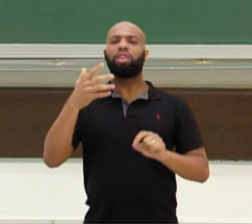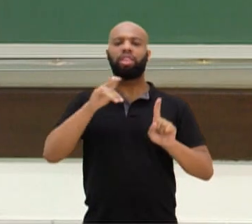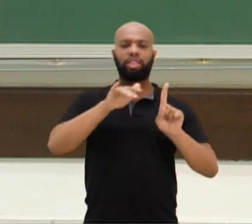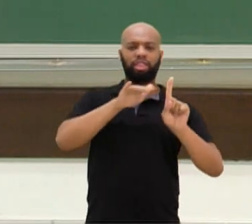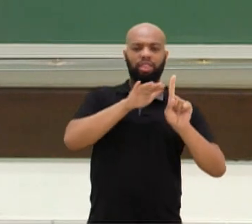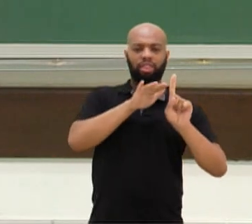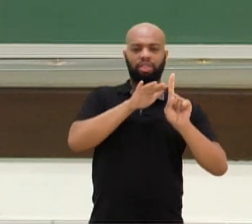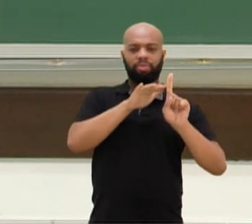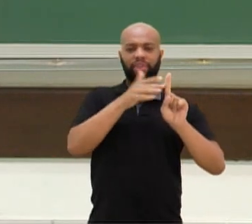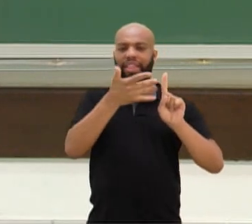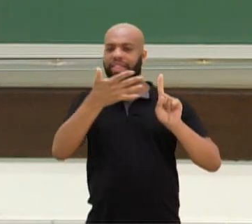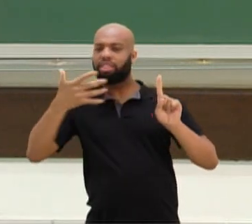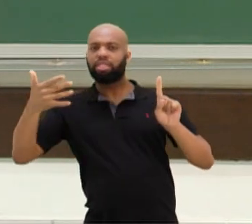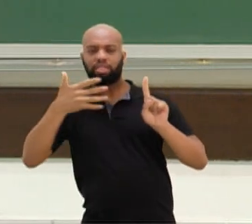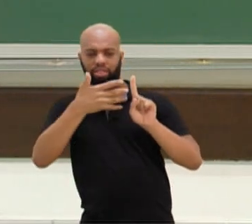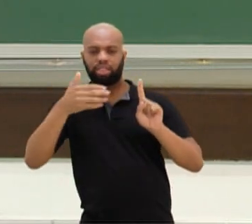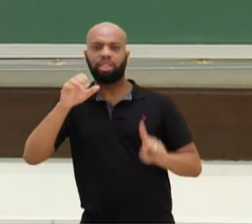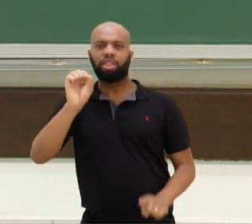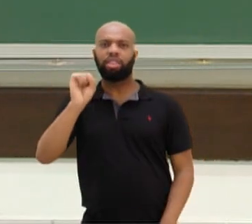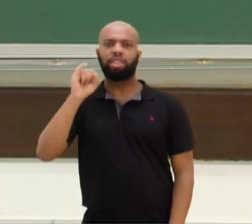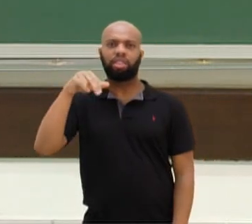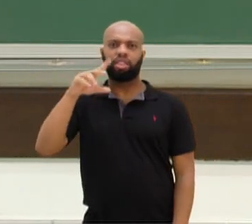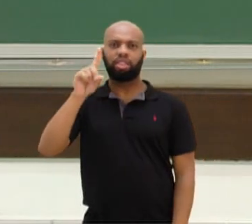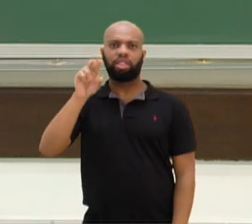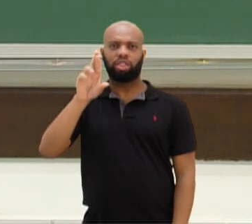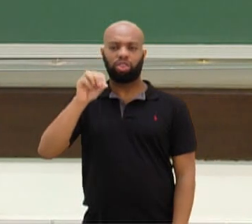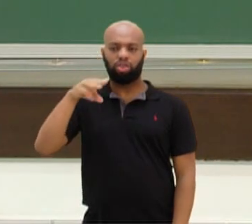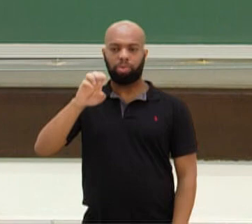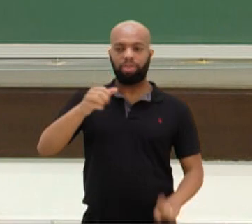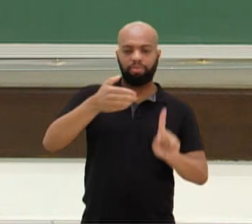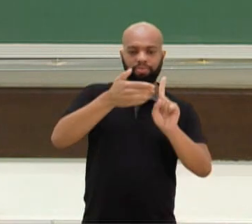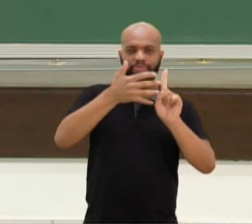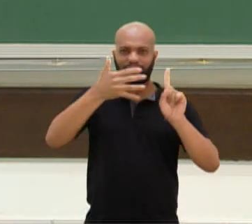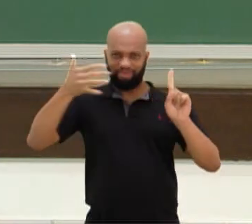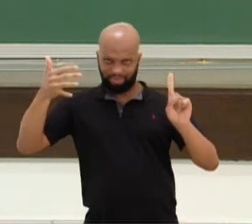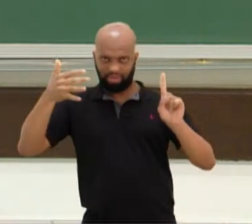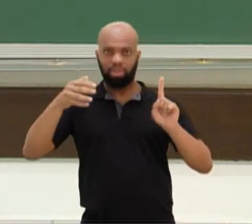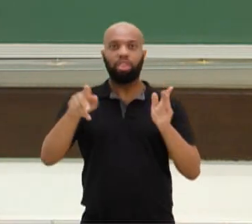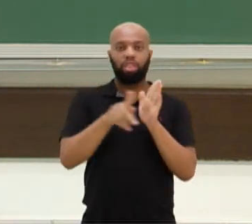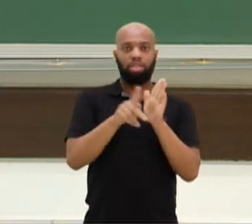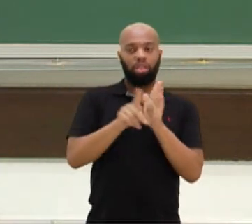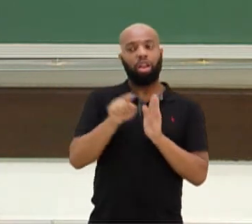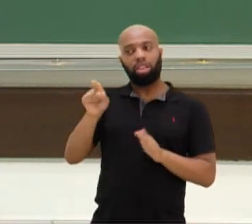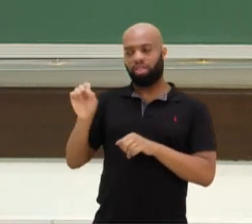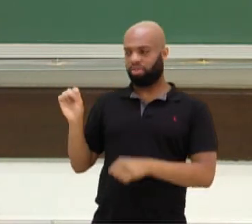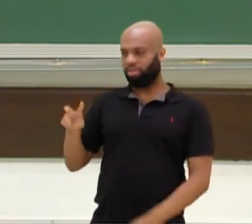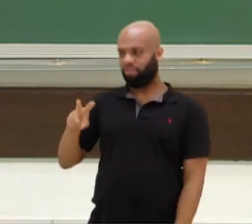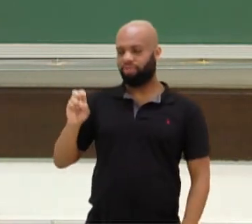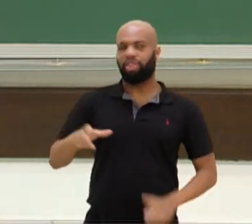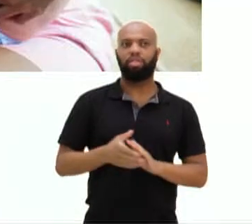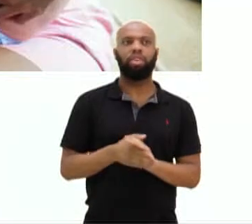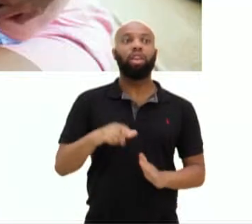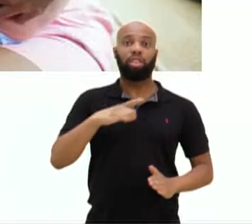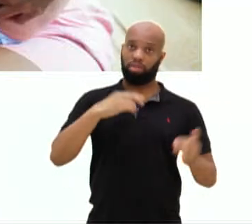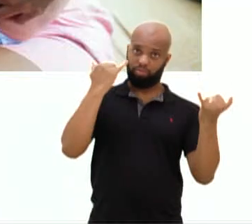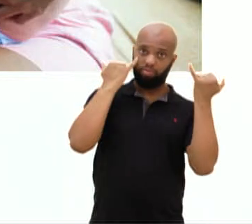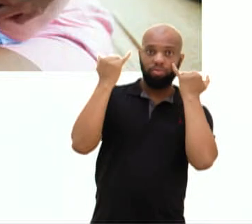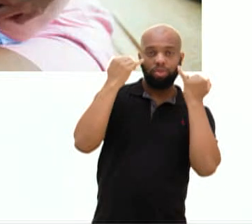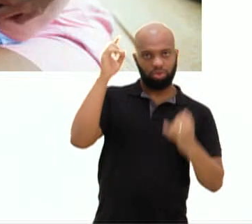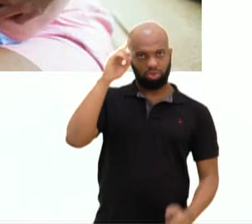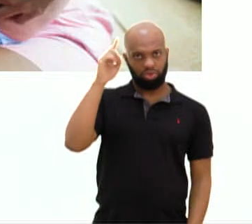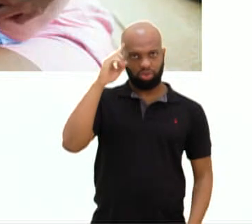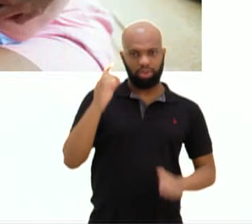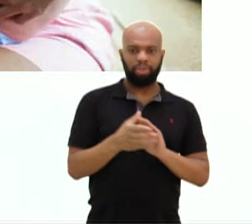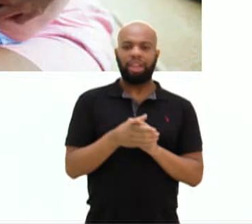tá? Que a gente vai relacionar ela com a parte genética também. Primeiro, então, nossa notícia do dia aí. Mesmo quando